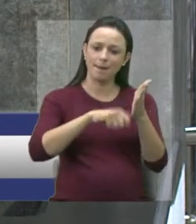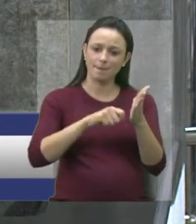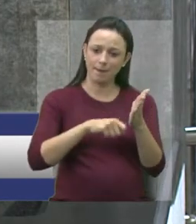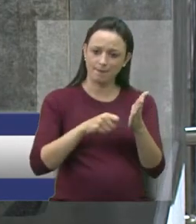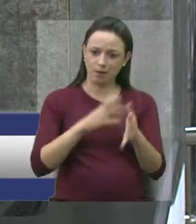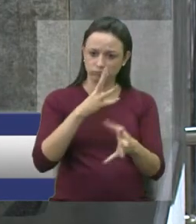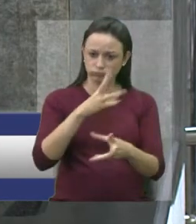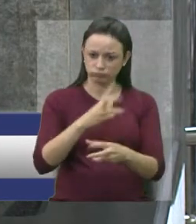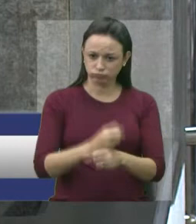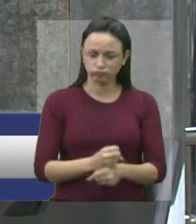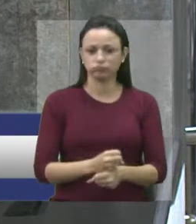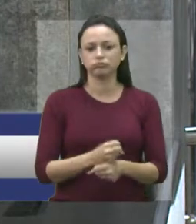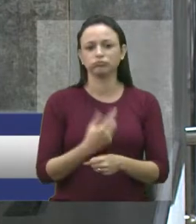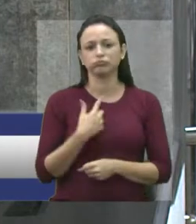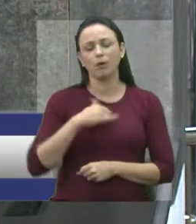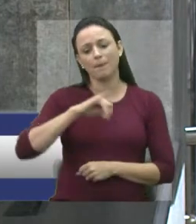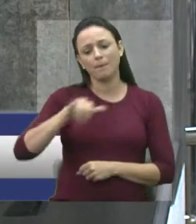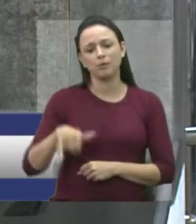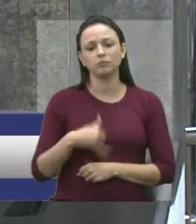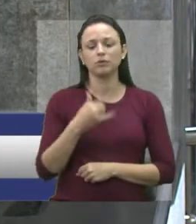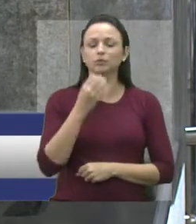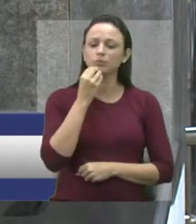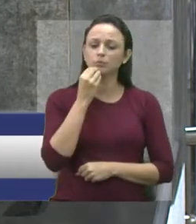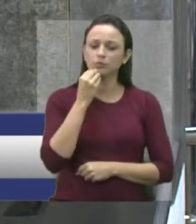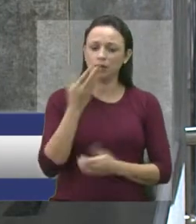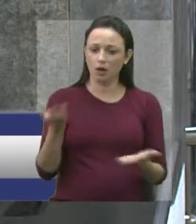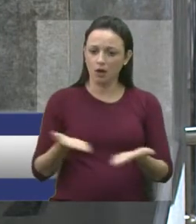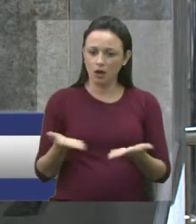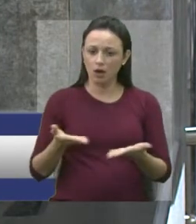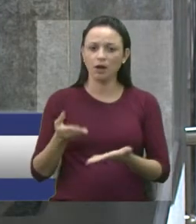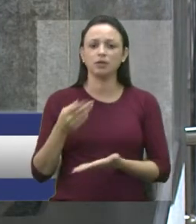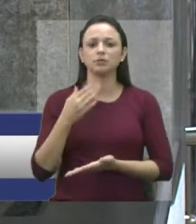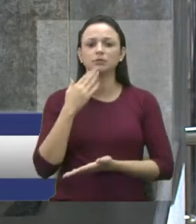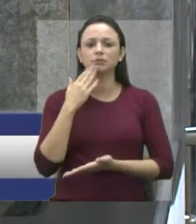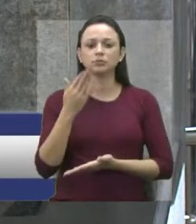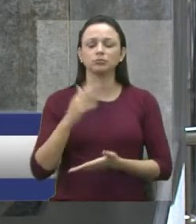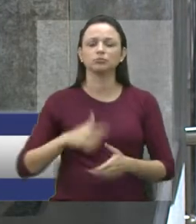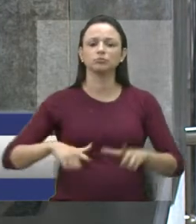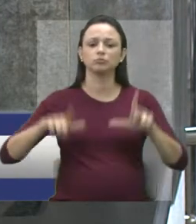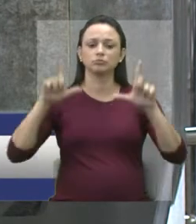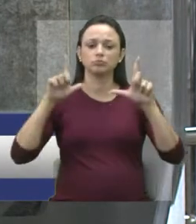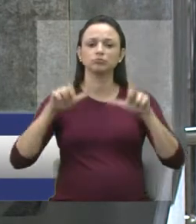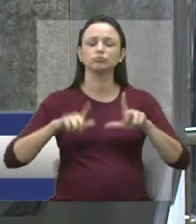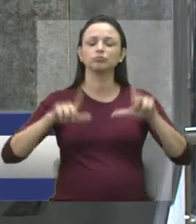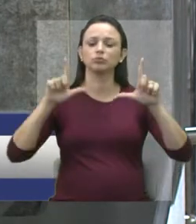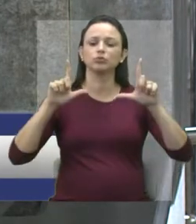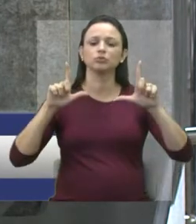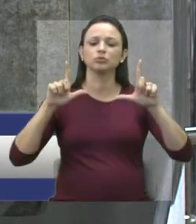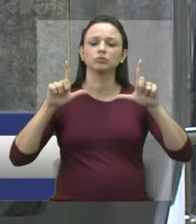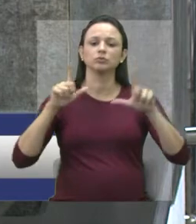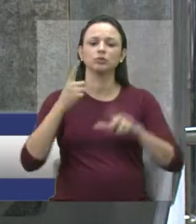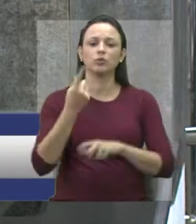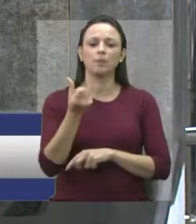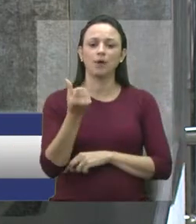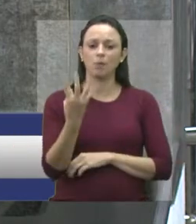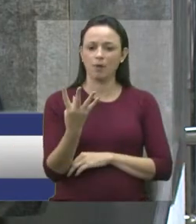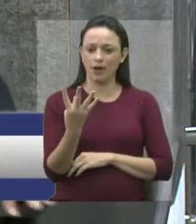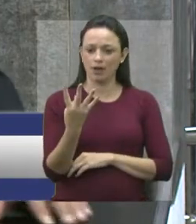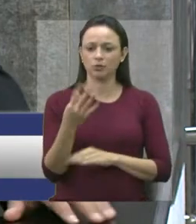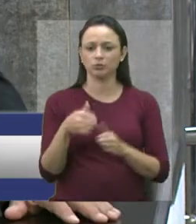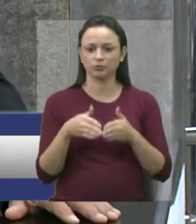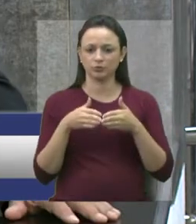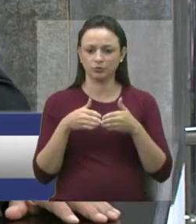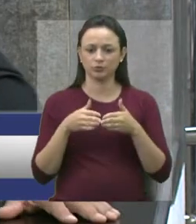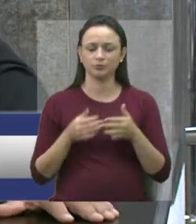eu aproveito inclusive aqui a oportunidade de pedir aí a exibição da pasta 164, por